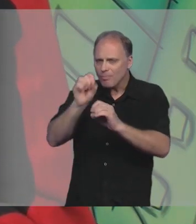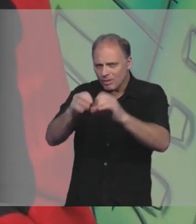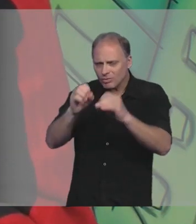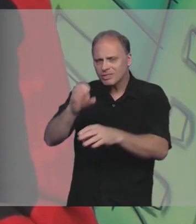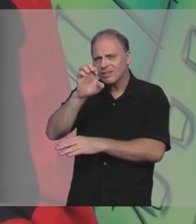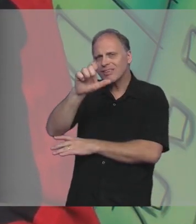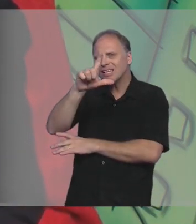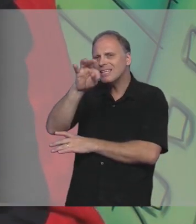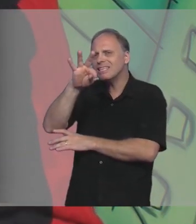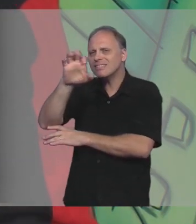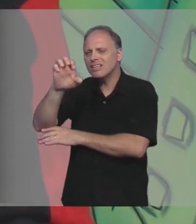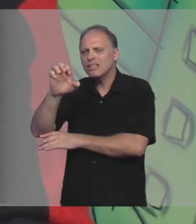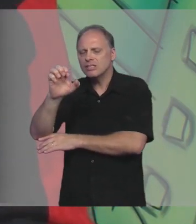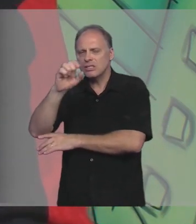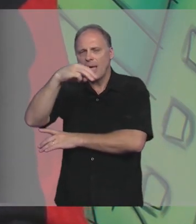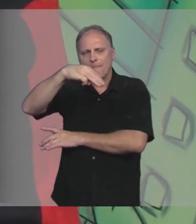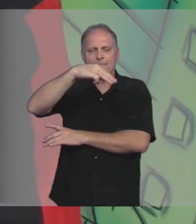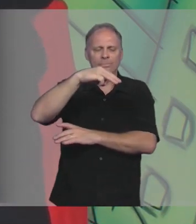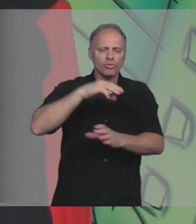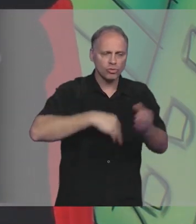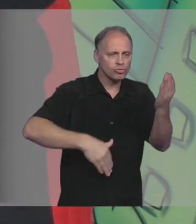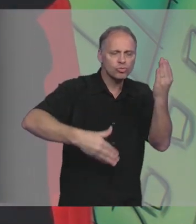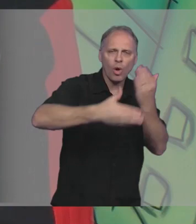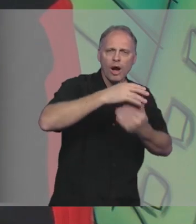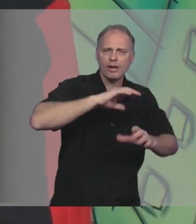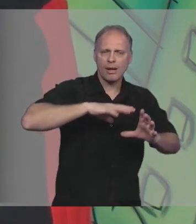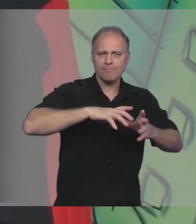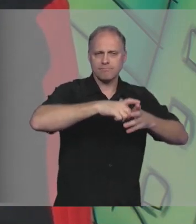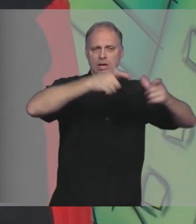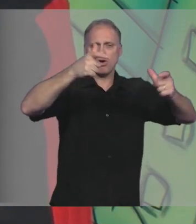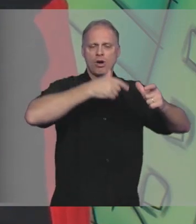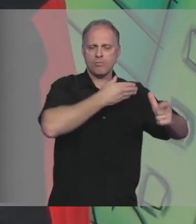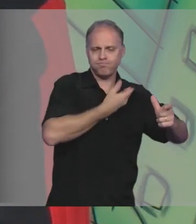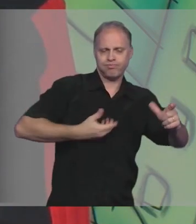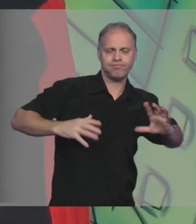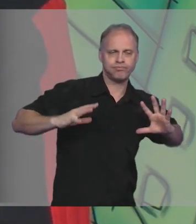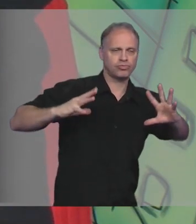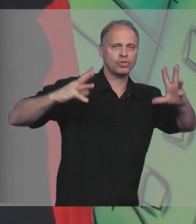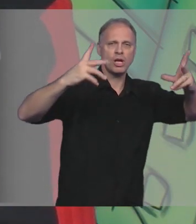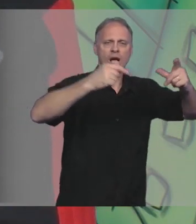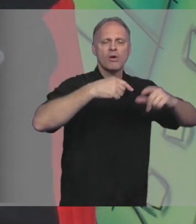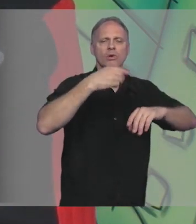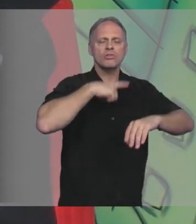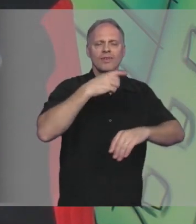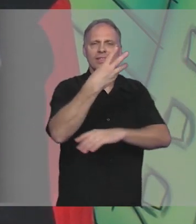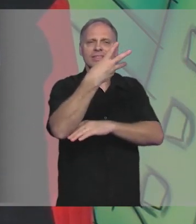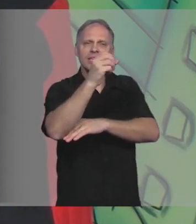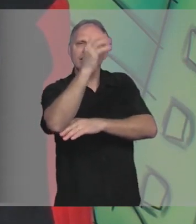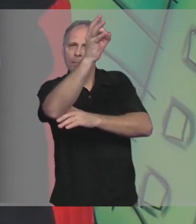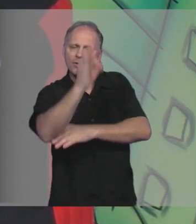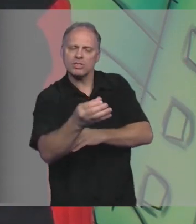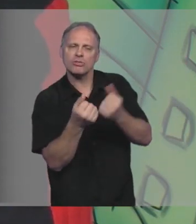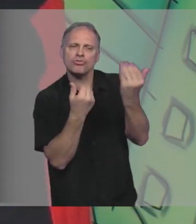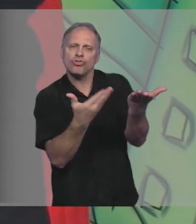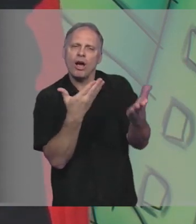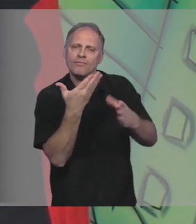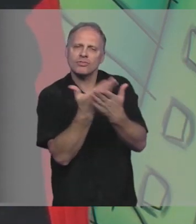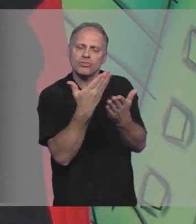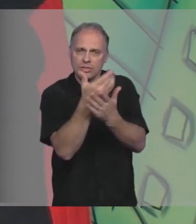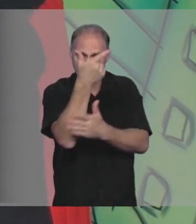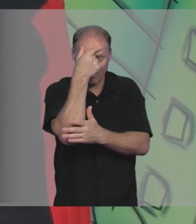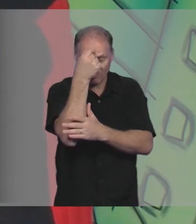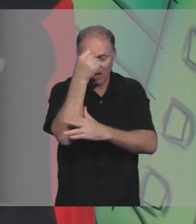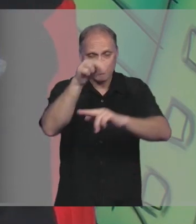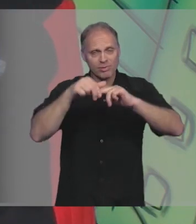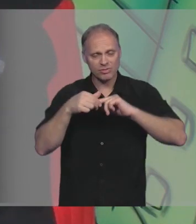passa a ser de massa quando ela atinge no mínimo 30%. Por isso que o nosso PNE, o Plano Nacional de Educação, prevê que a gente expanda o acesso à